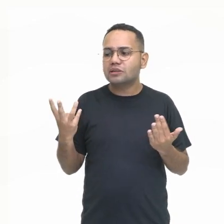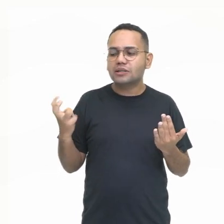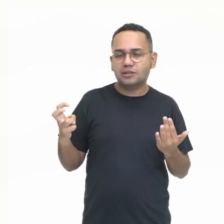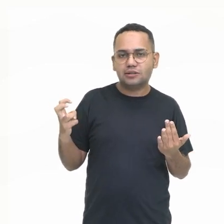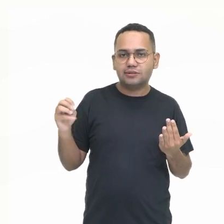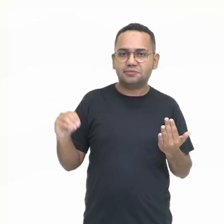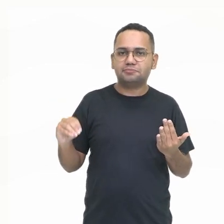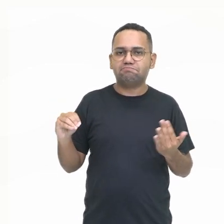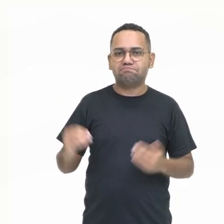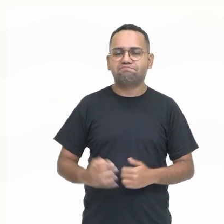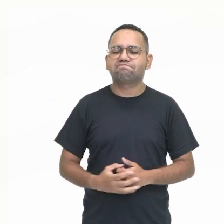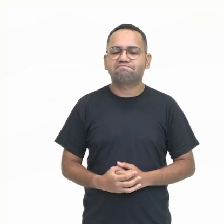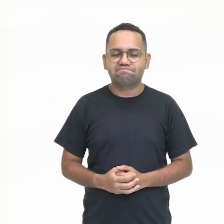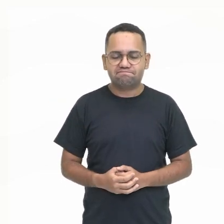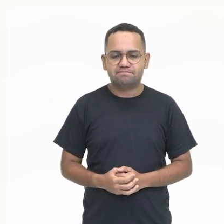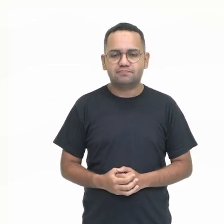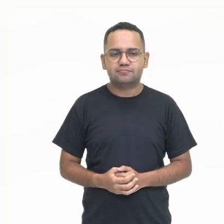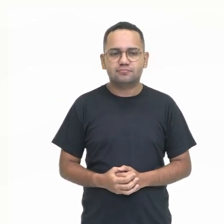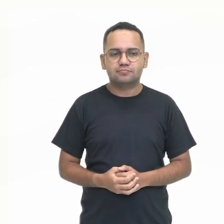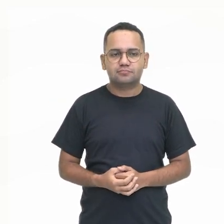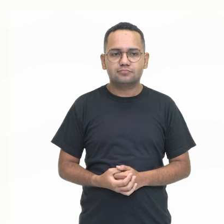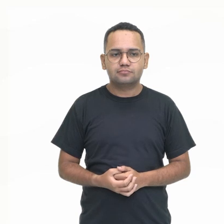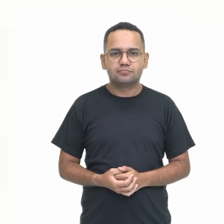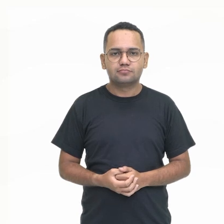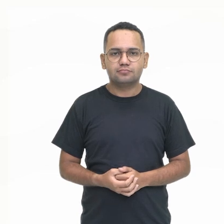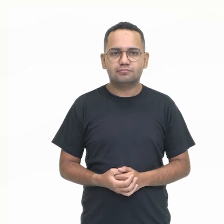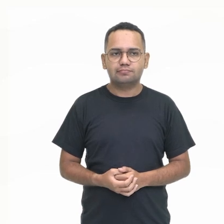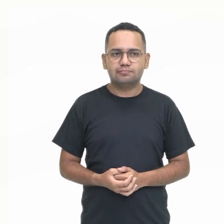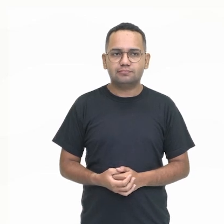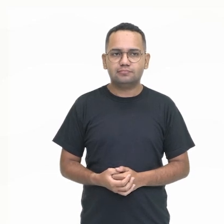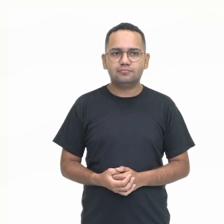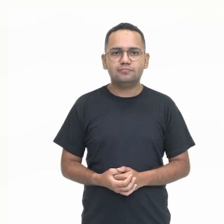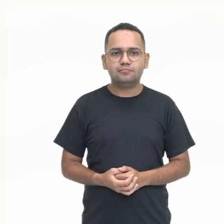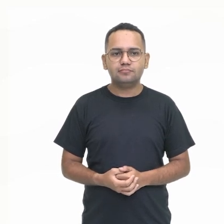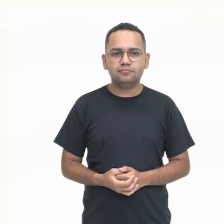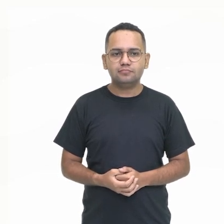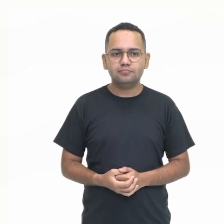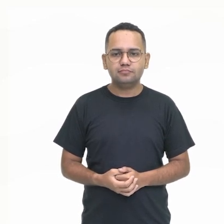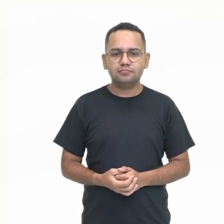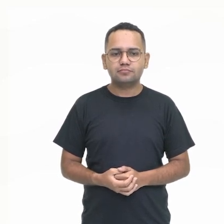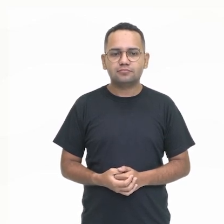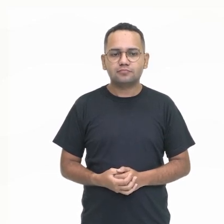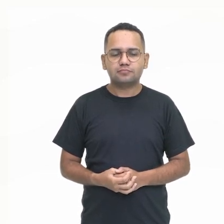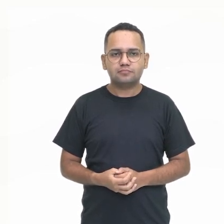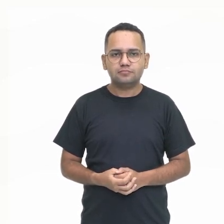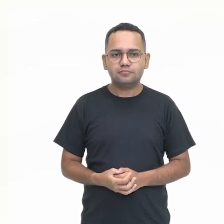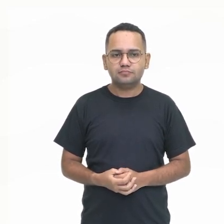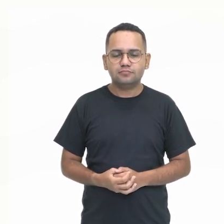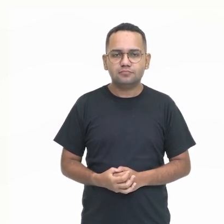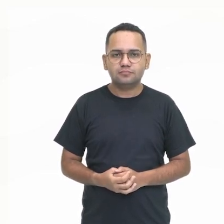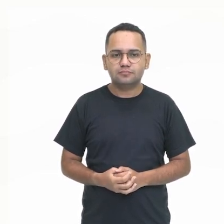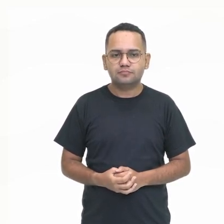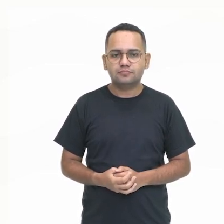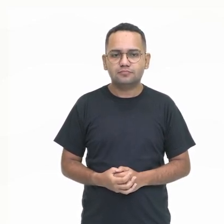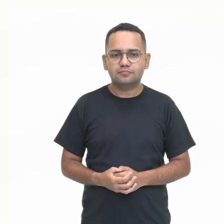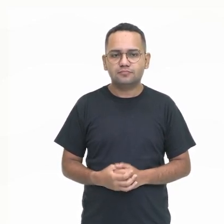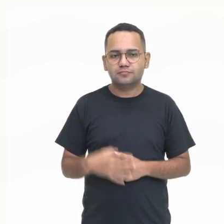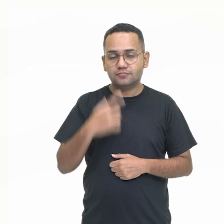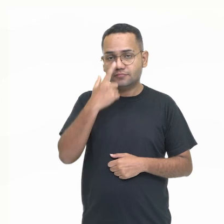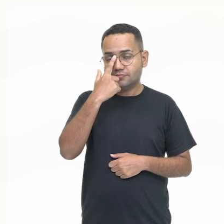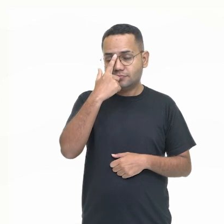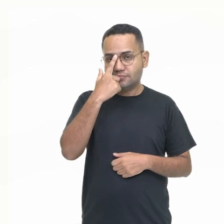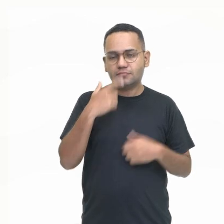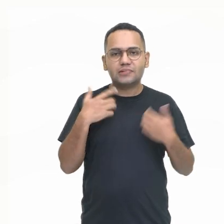de 35 minutos. Tudo bem? Bom, disse isso para a gente começar a